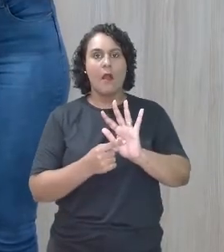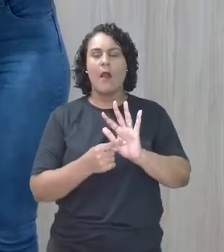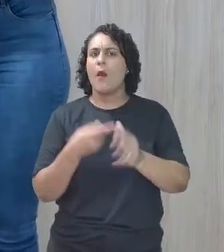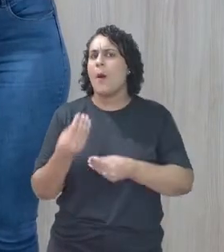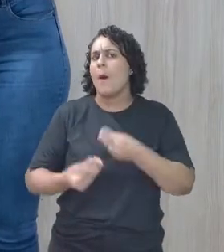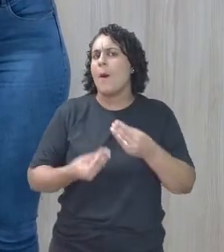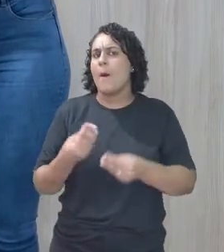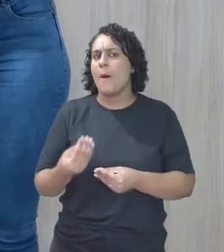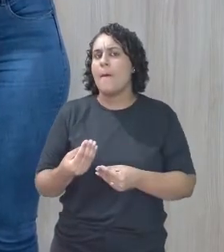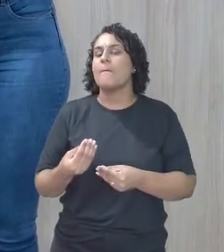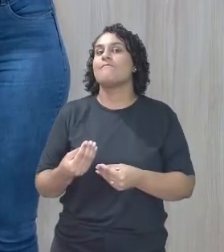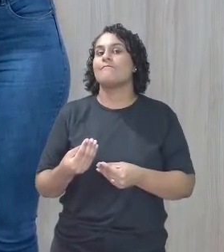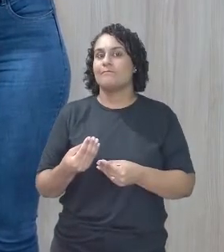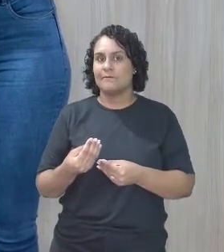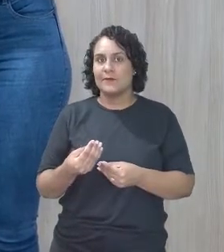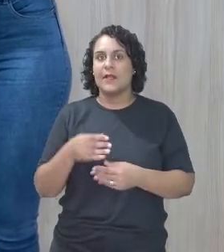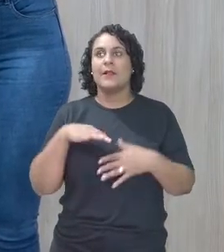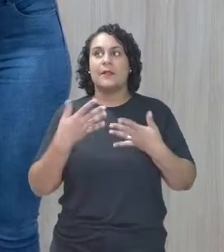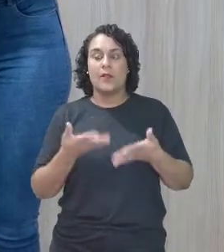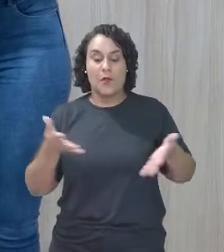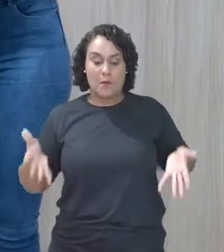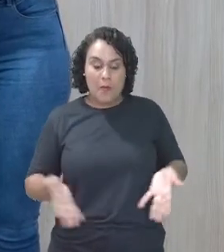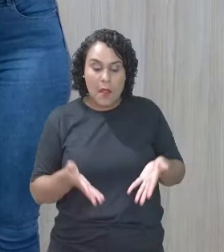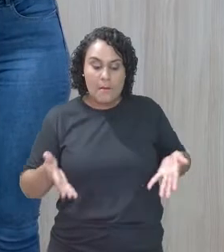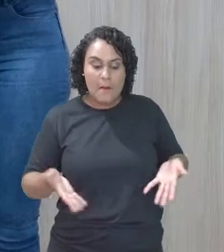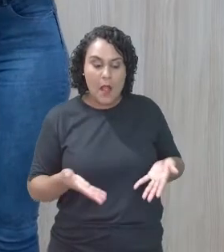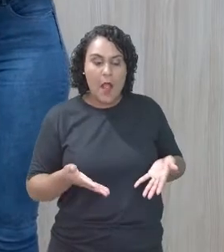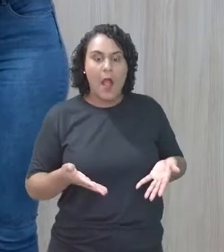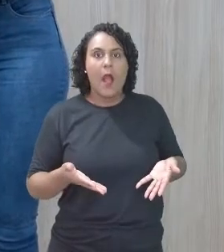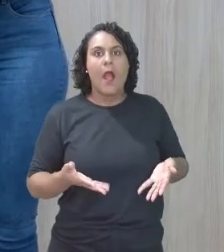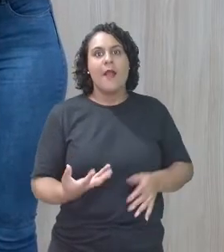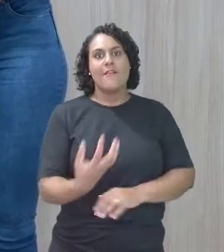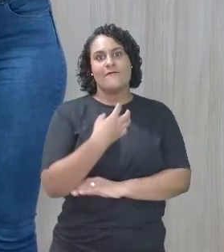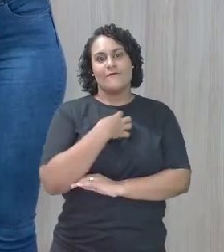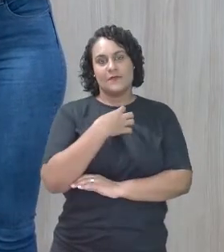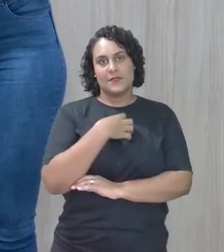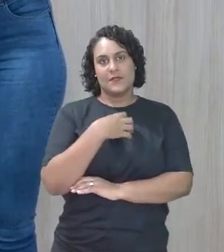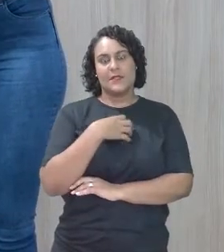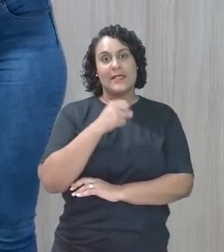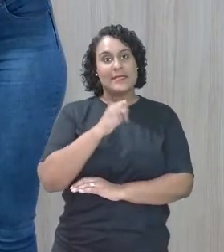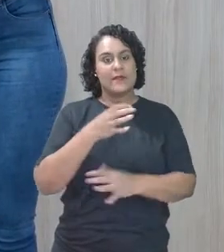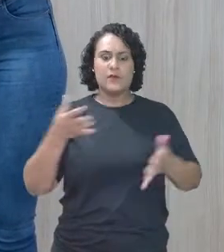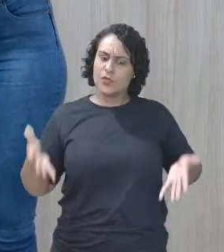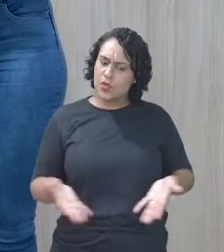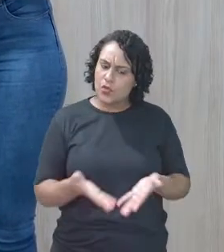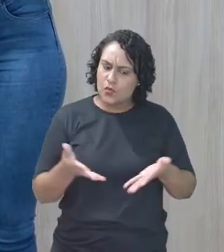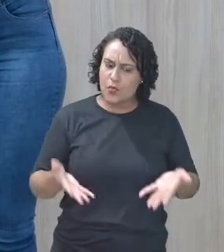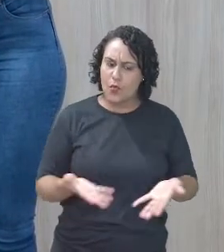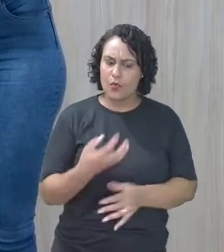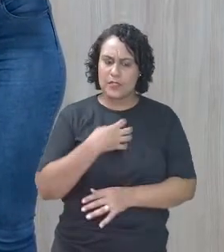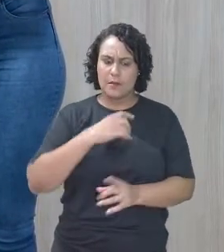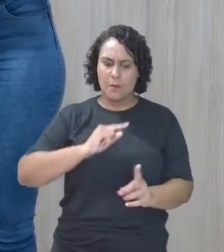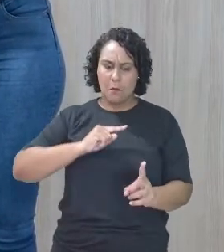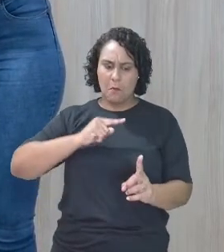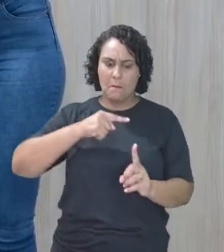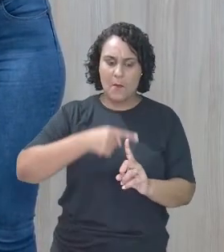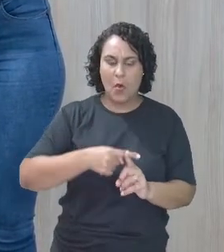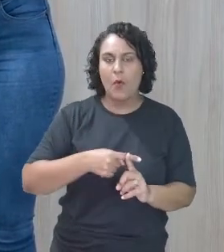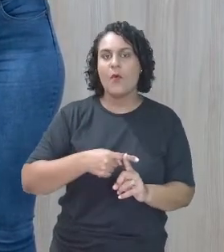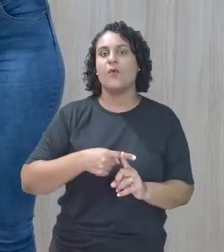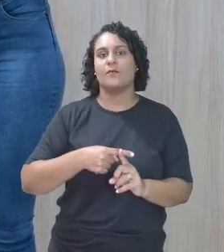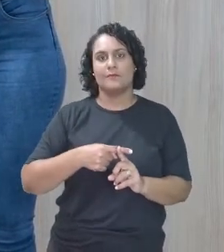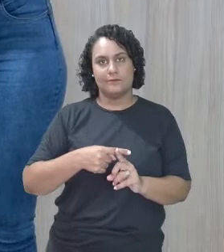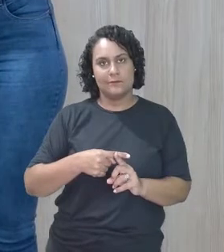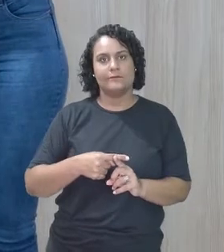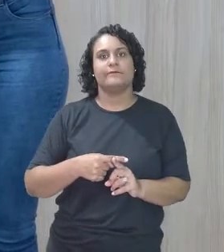a partir das reações que eles vão mostrar quando sentem, né? Se você estimula um sentimento positivo que